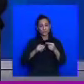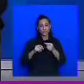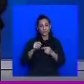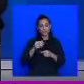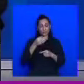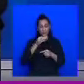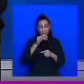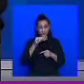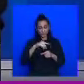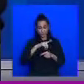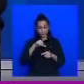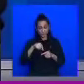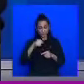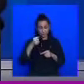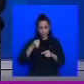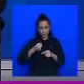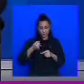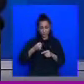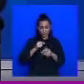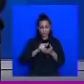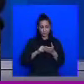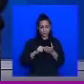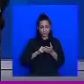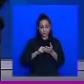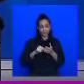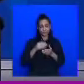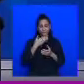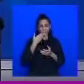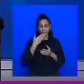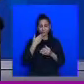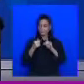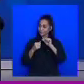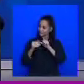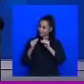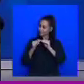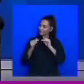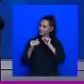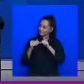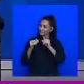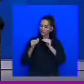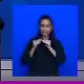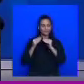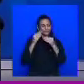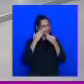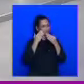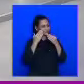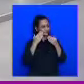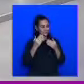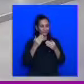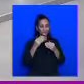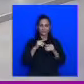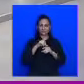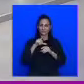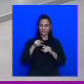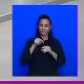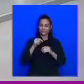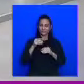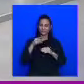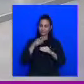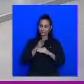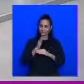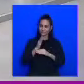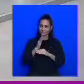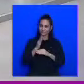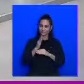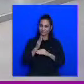Economia confirmam os números sorteados na Loto Fácil? Sim, confirmo. Sim, confirmo. Obrigado. Sorteio